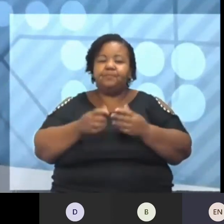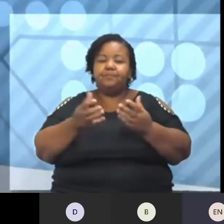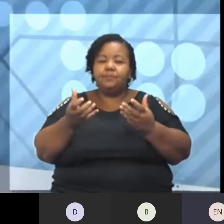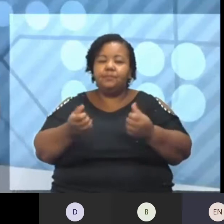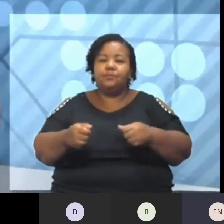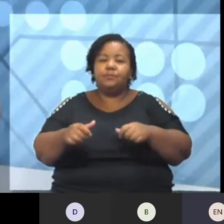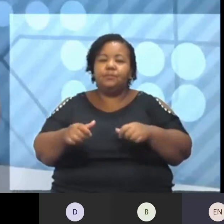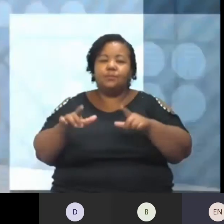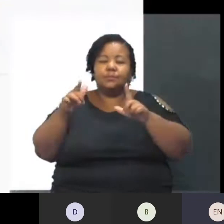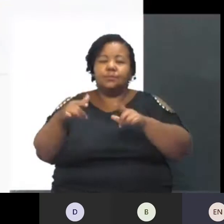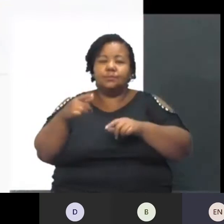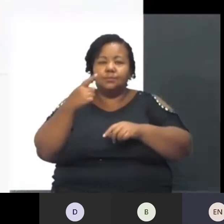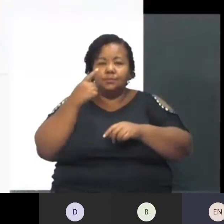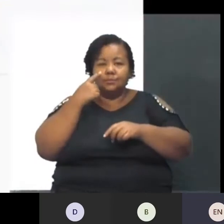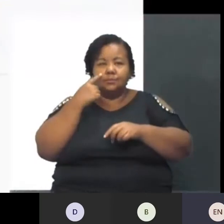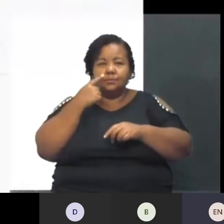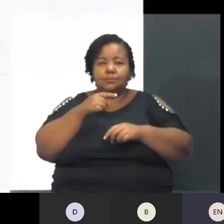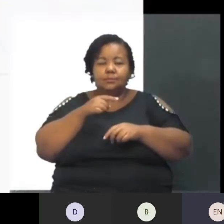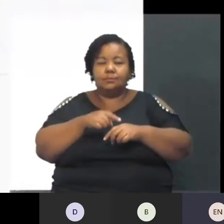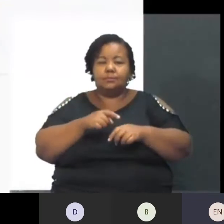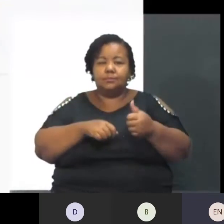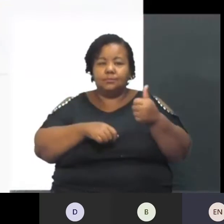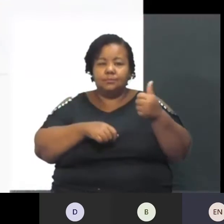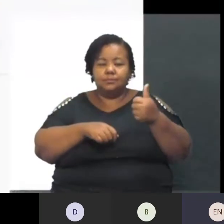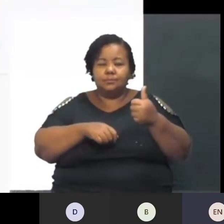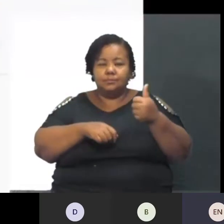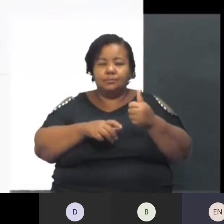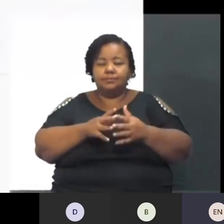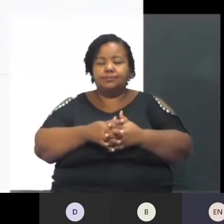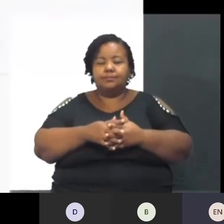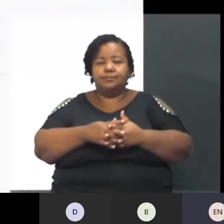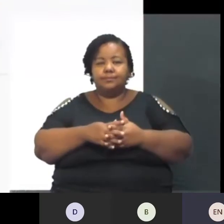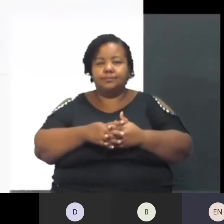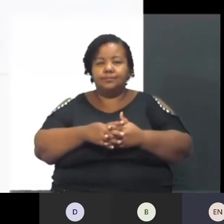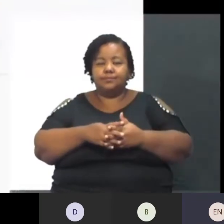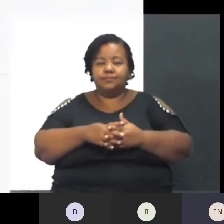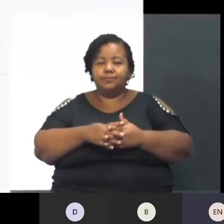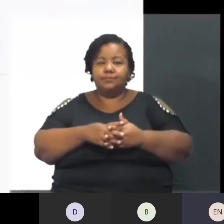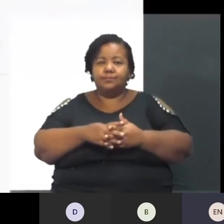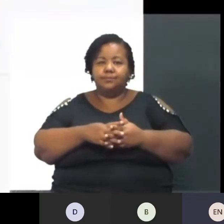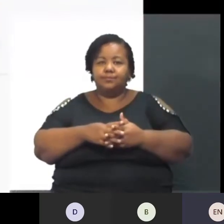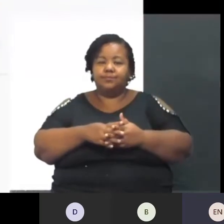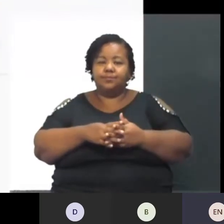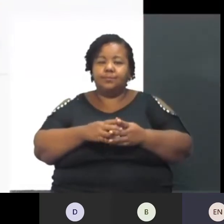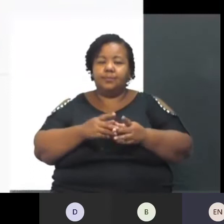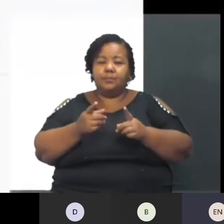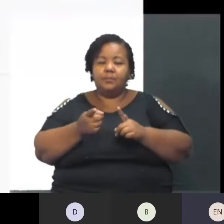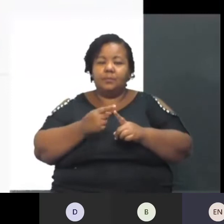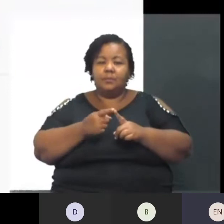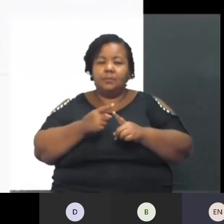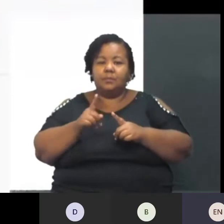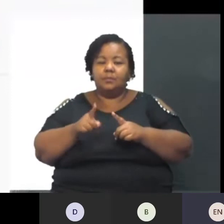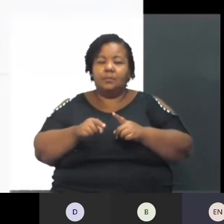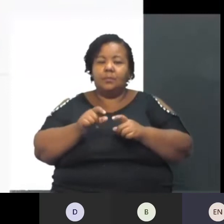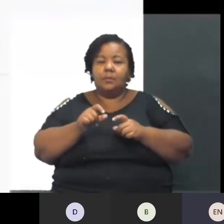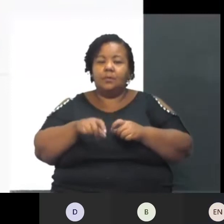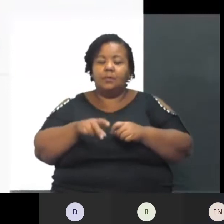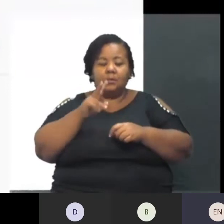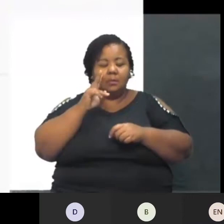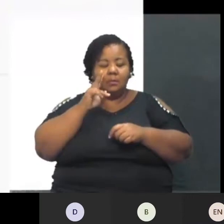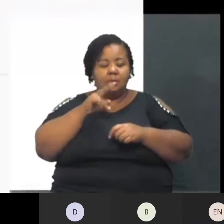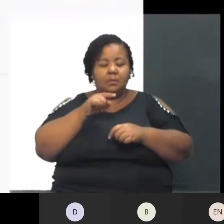ao quadro para observar a primeira prática. Então, a primeira lâmina que você vai observar é a